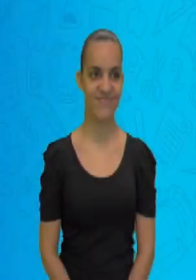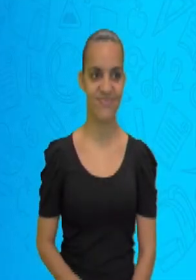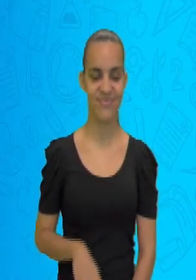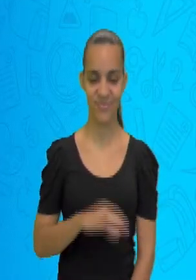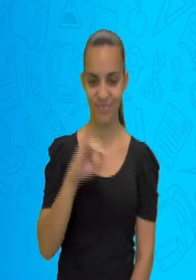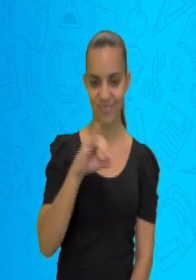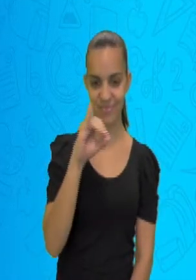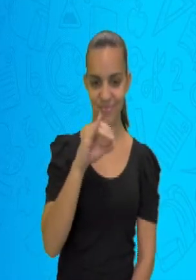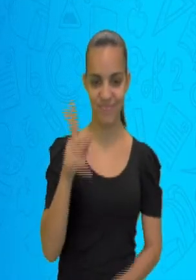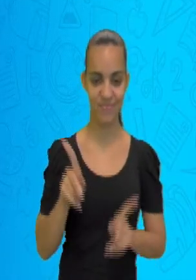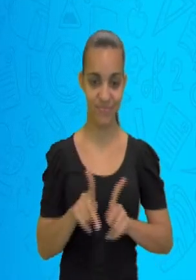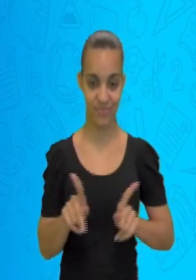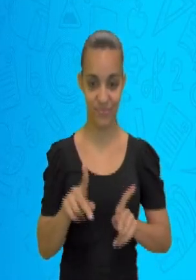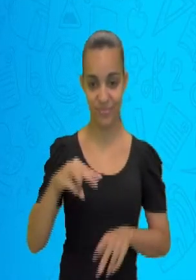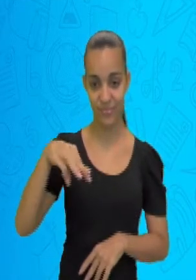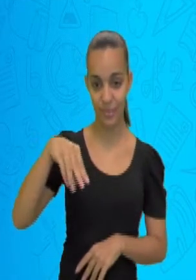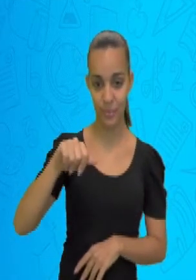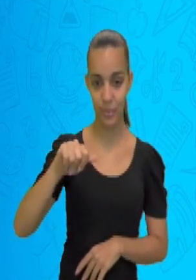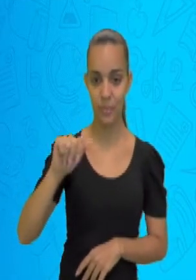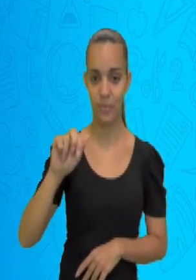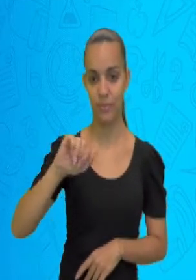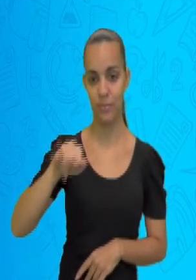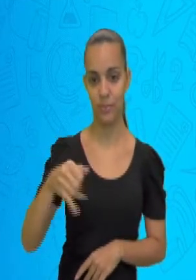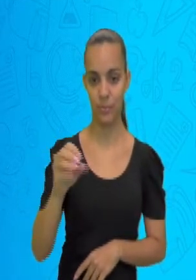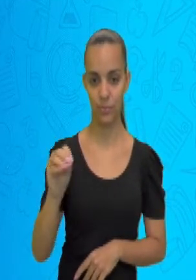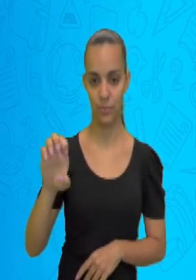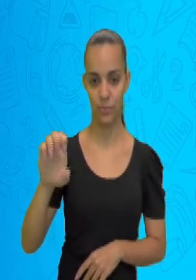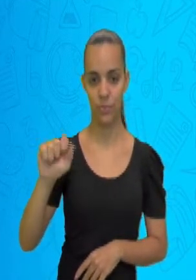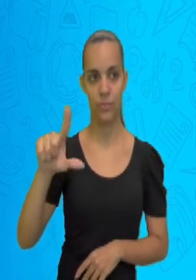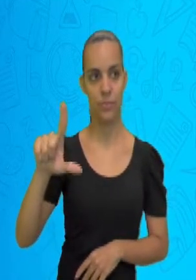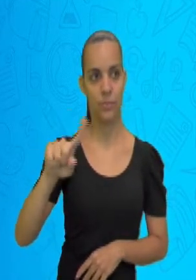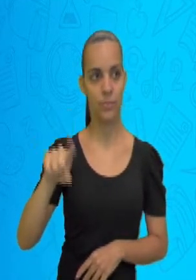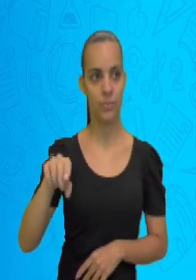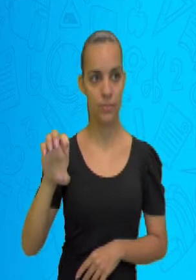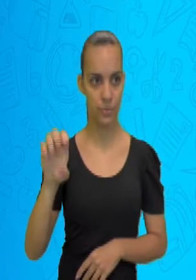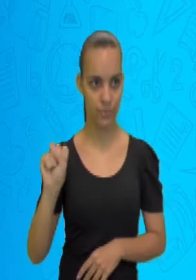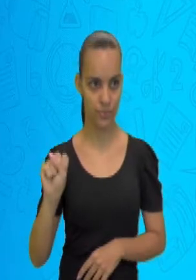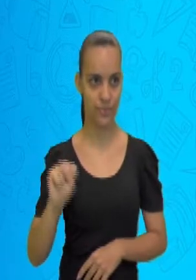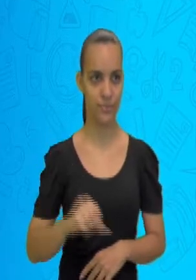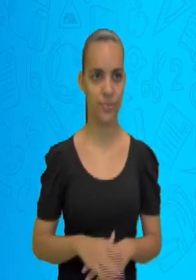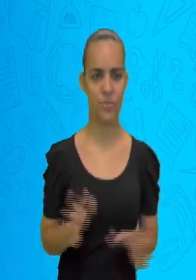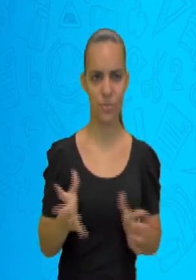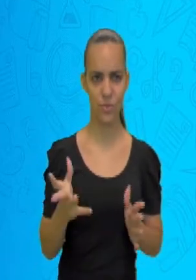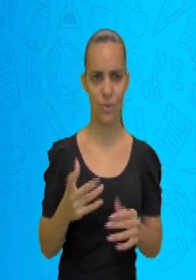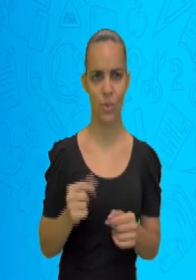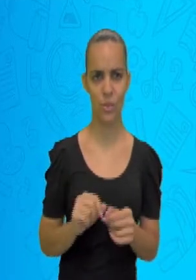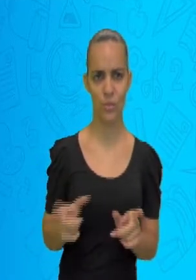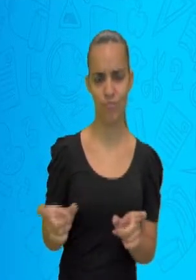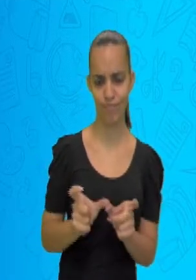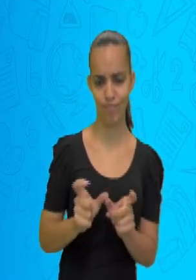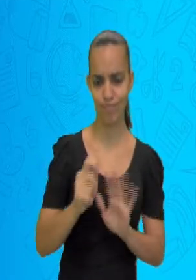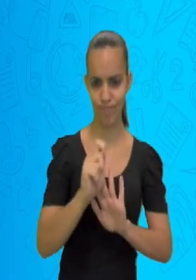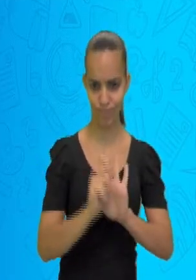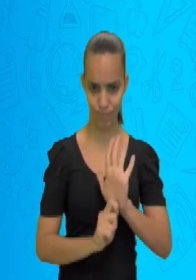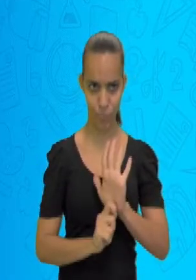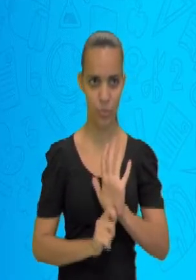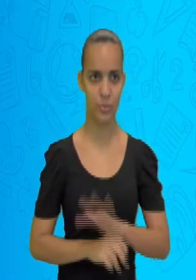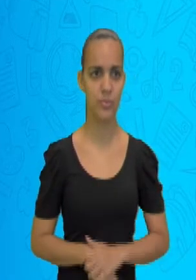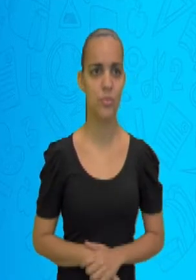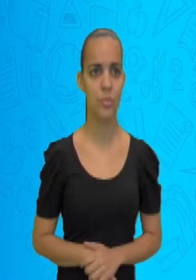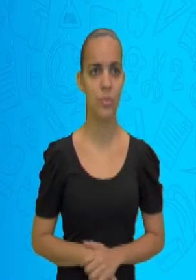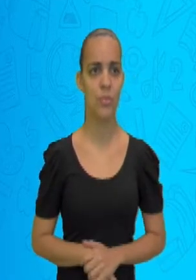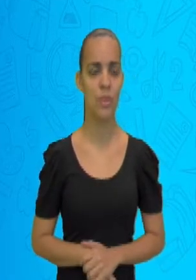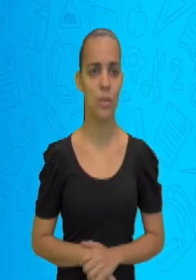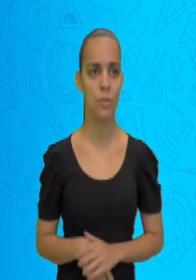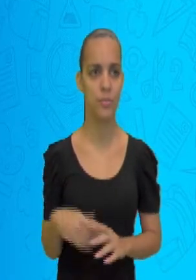Oi, eu sou a professora Majoelza Sloring e vamos estudar mais um pouquinho do componente curricular Língua Portuguesa. Texto e